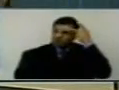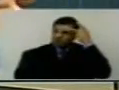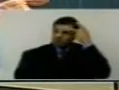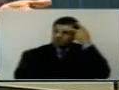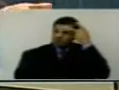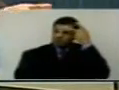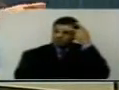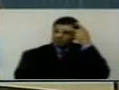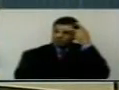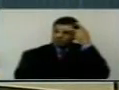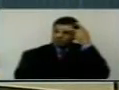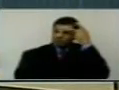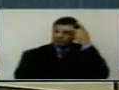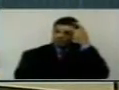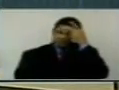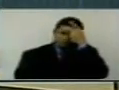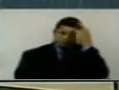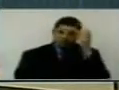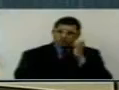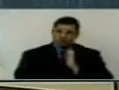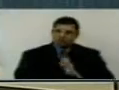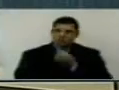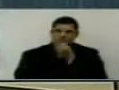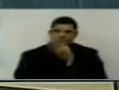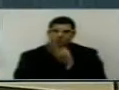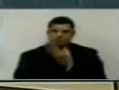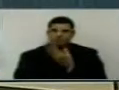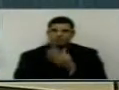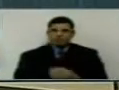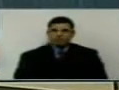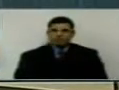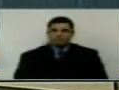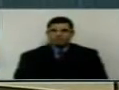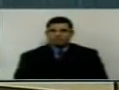cidadão, e fez pessoas que acreditam na vida.